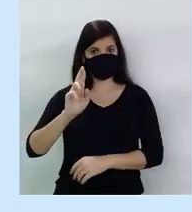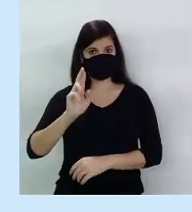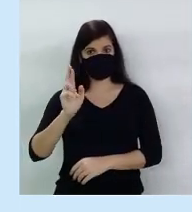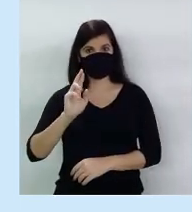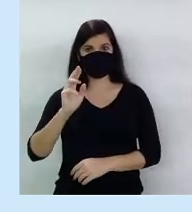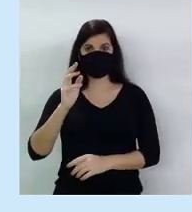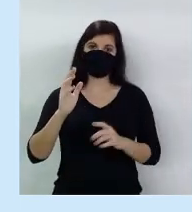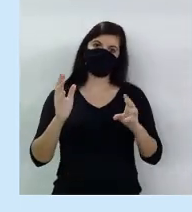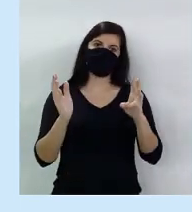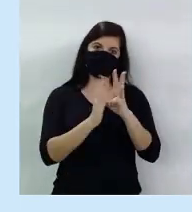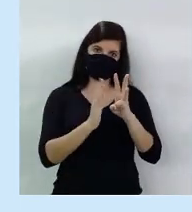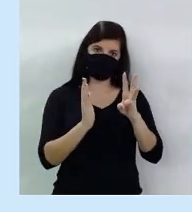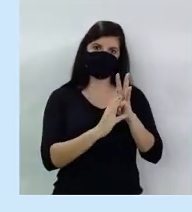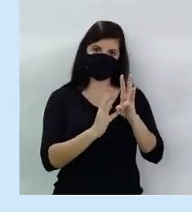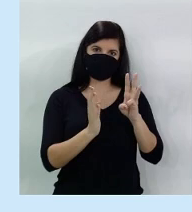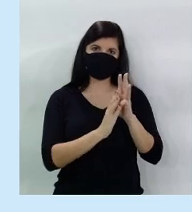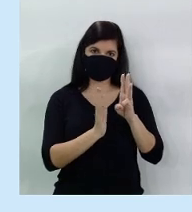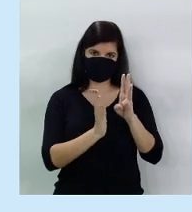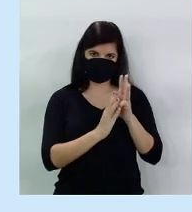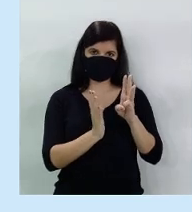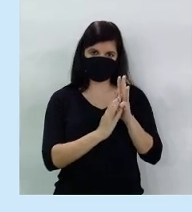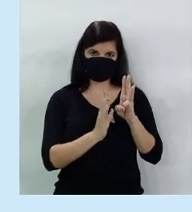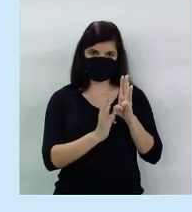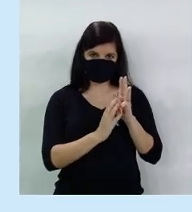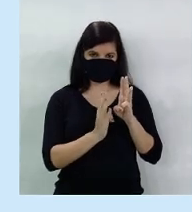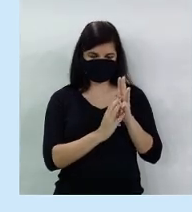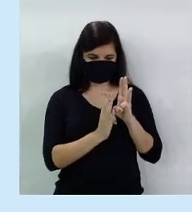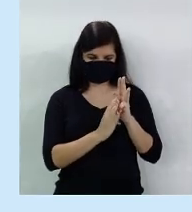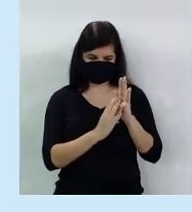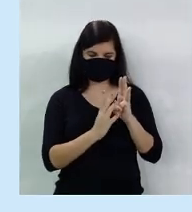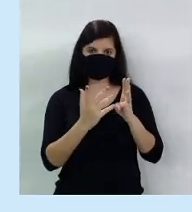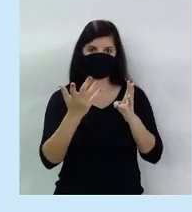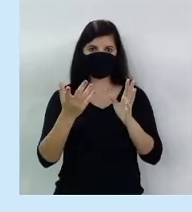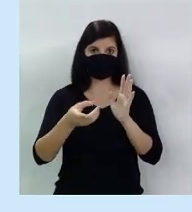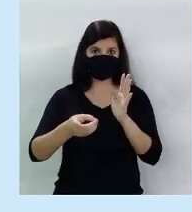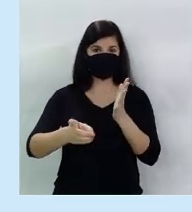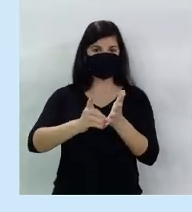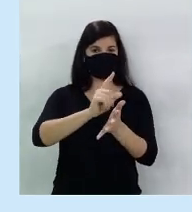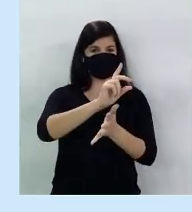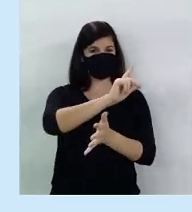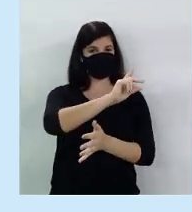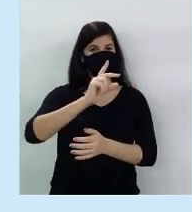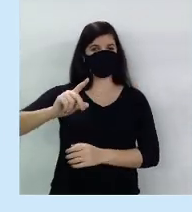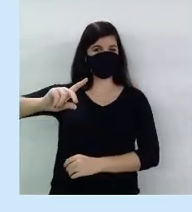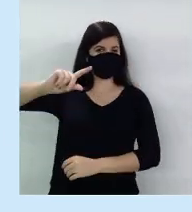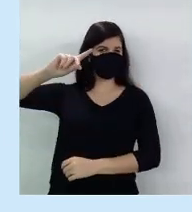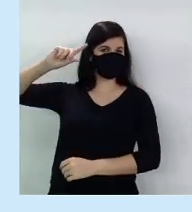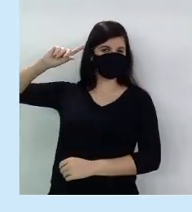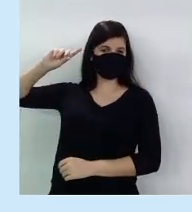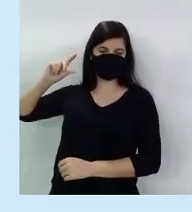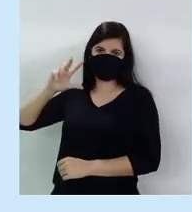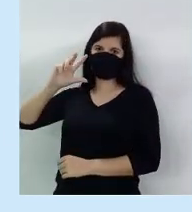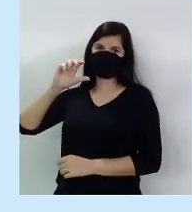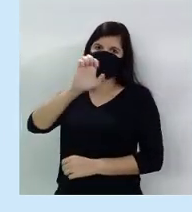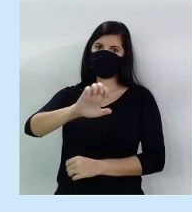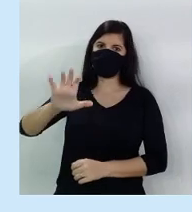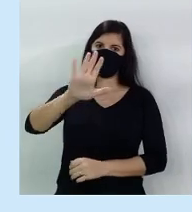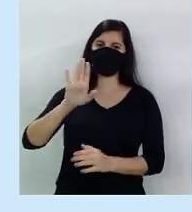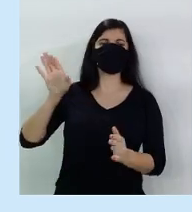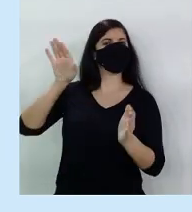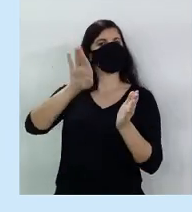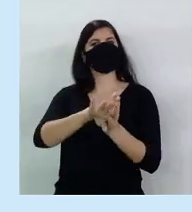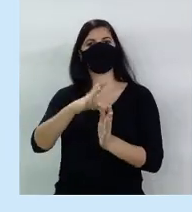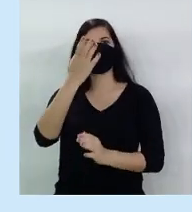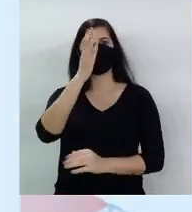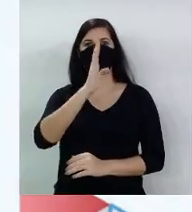origem indígena muito antiga, bem antes da chegada dos europeus ao Brasil. Vejamos aqui